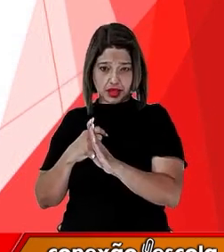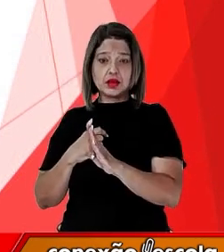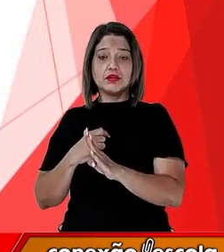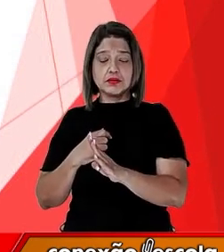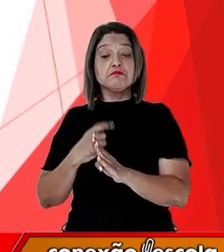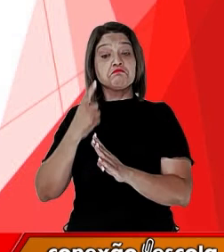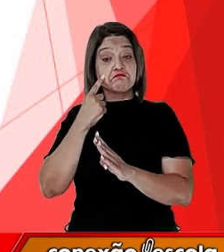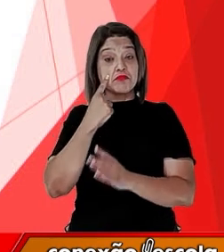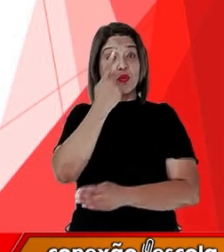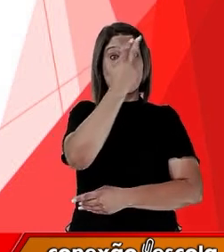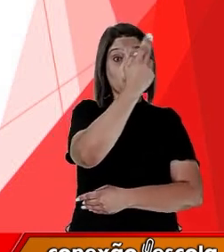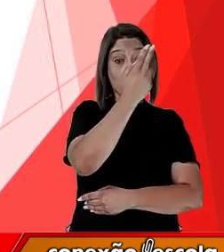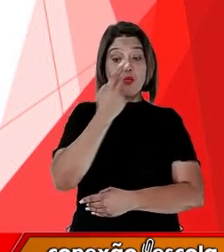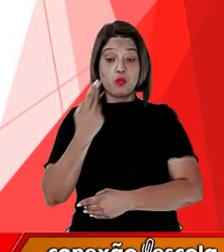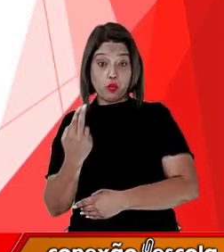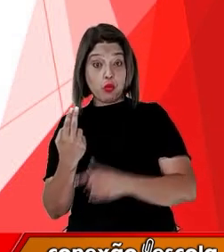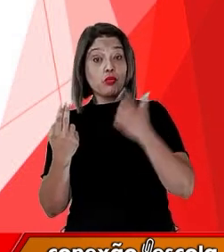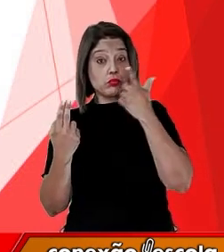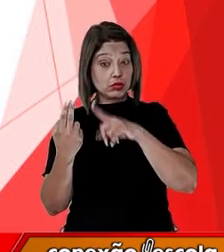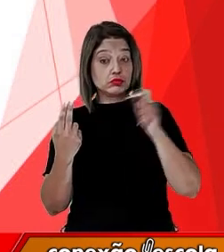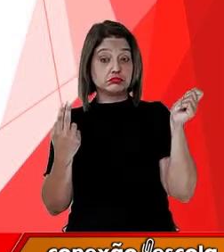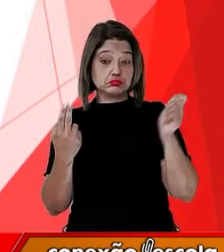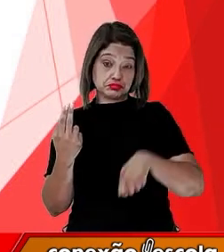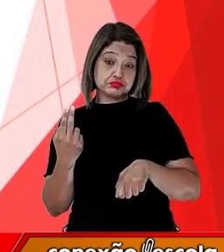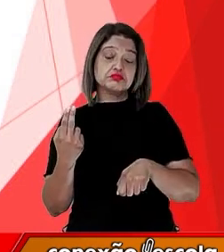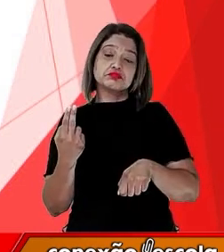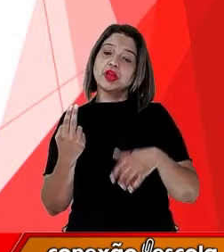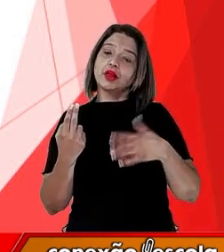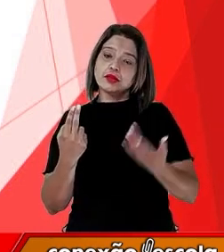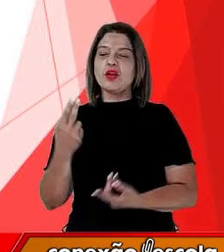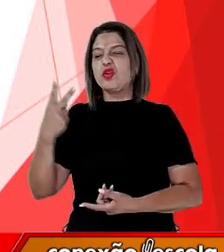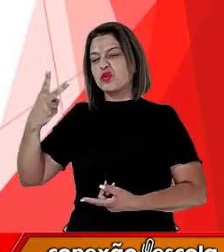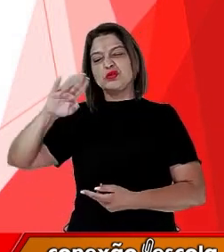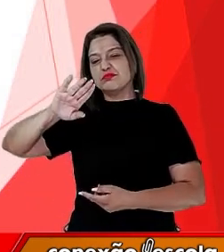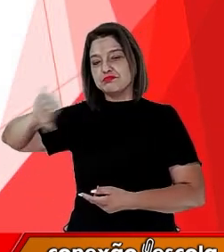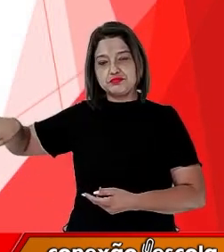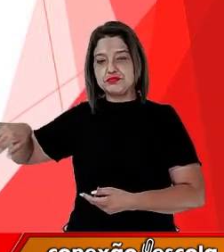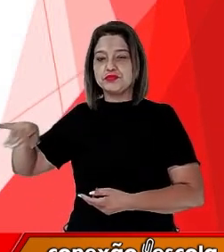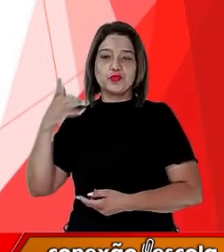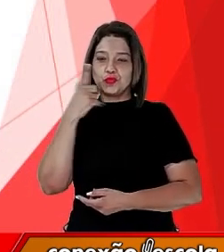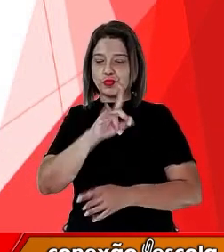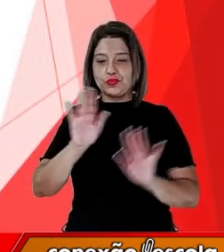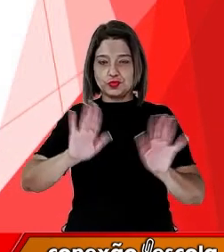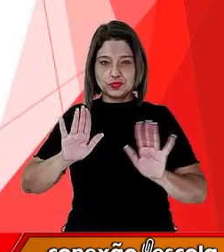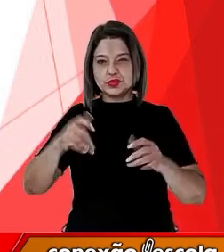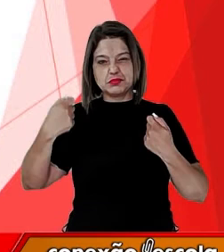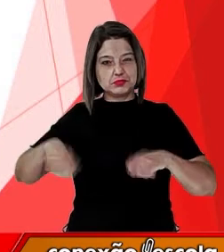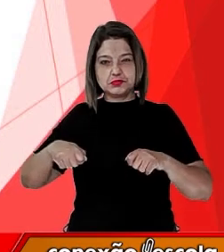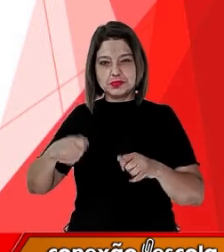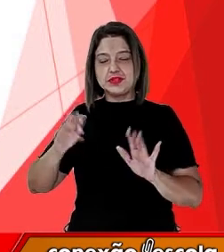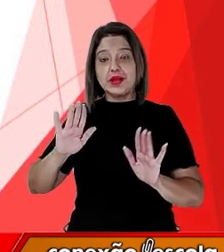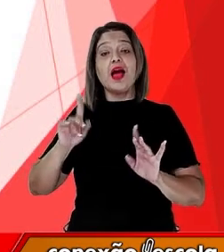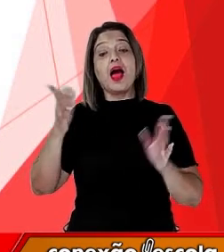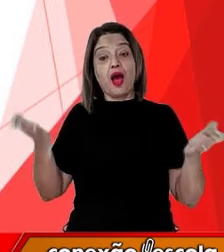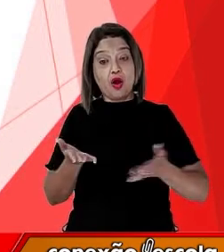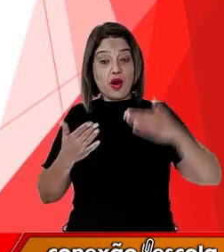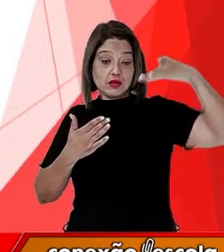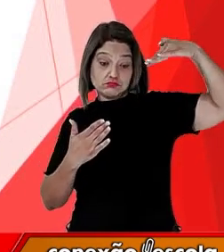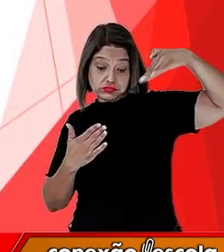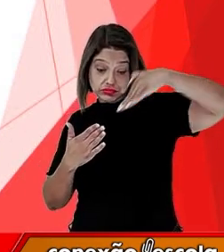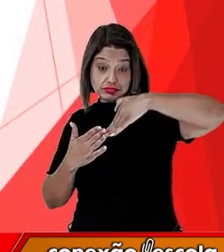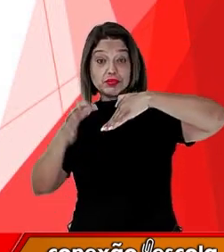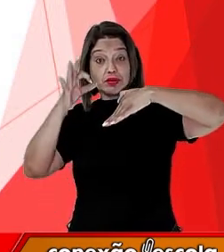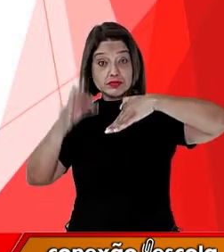dar certinho. Então, eu já posso descartar os outros dois. Esse vetor é o que possibilitou, né,